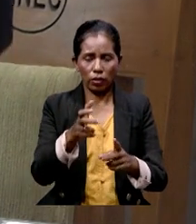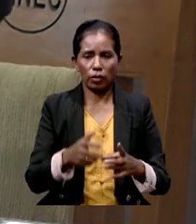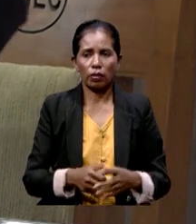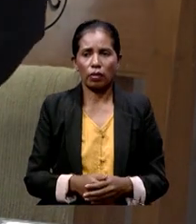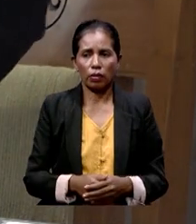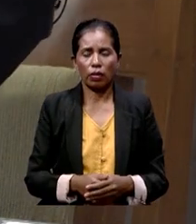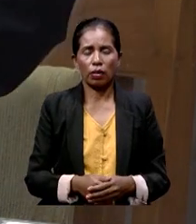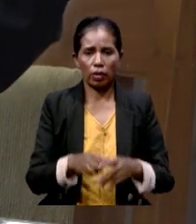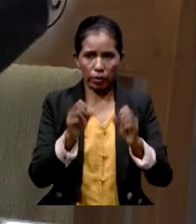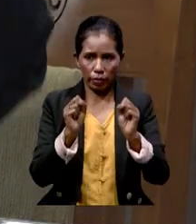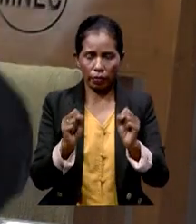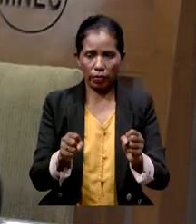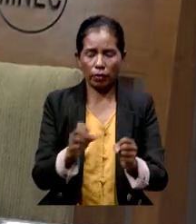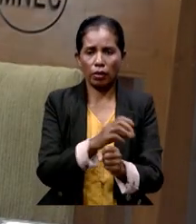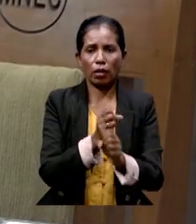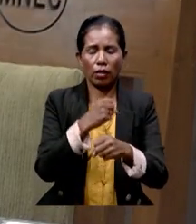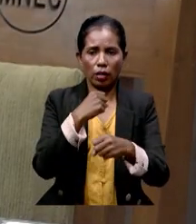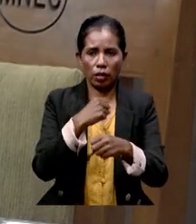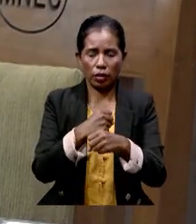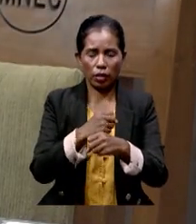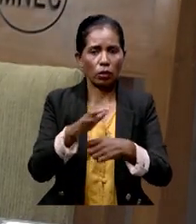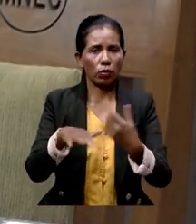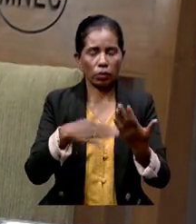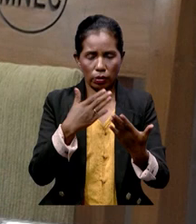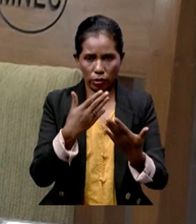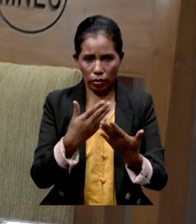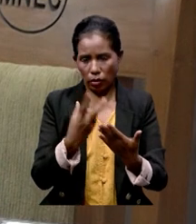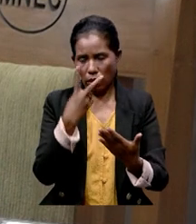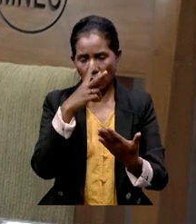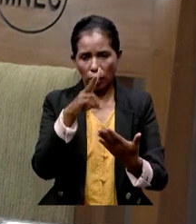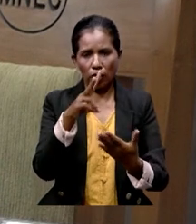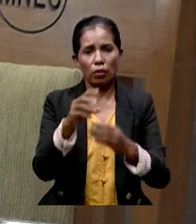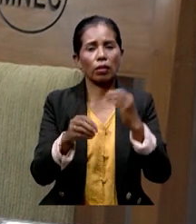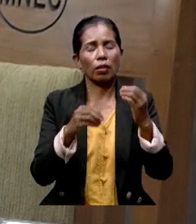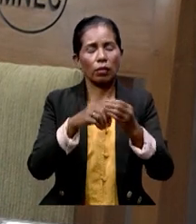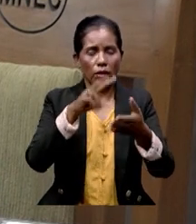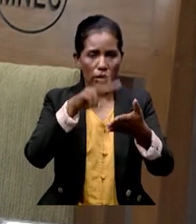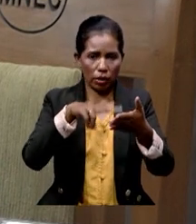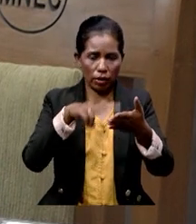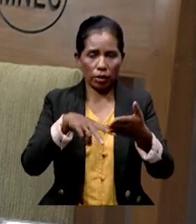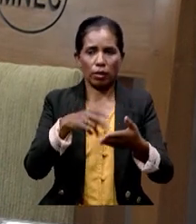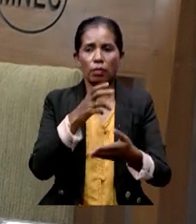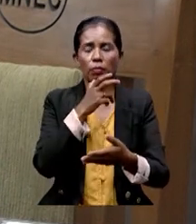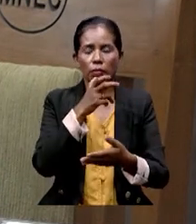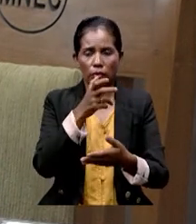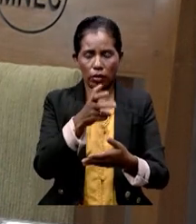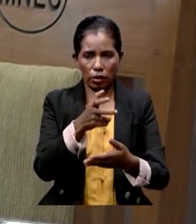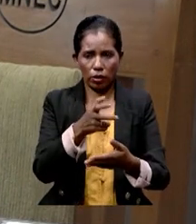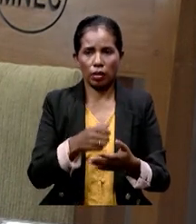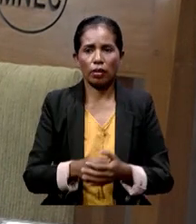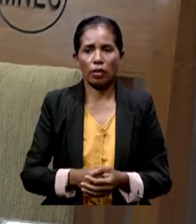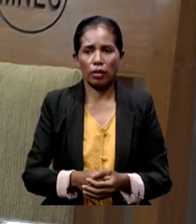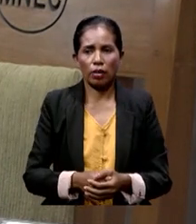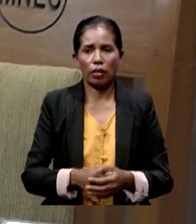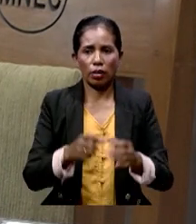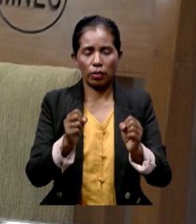edição para já os mais avançados no curso de português,